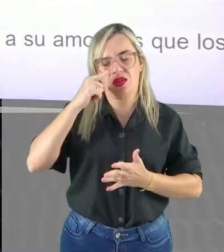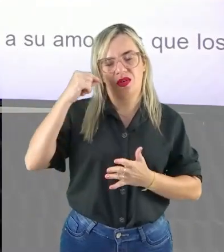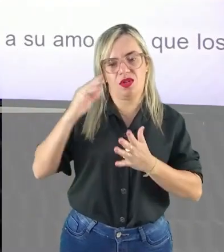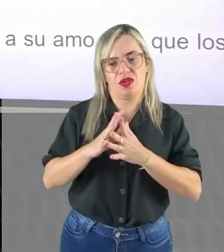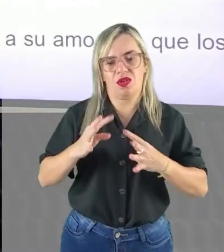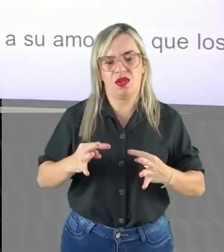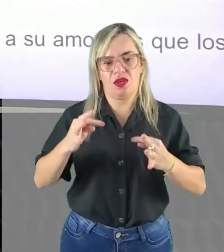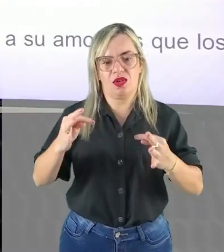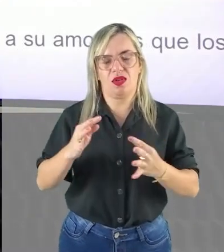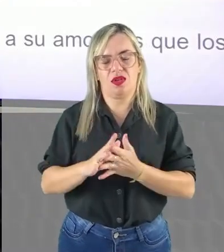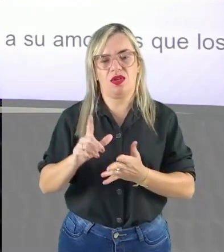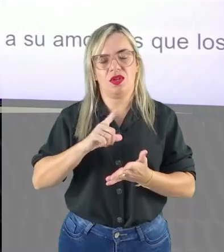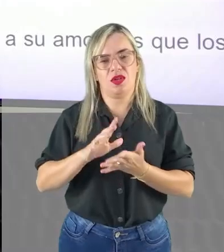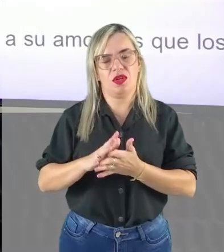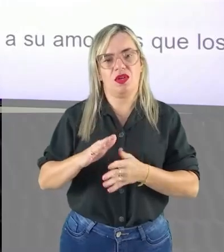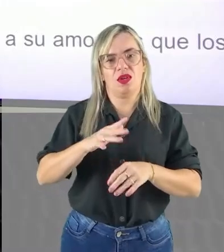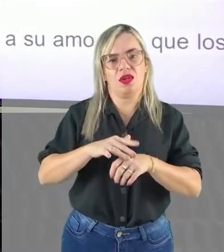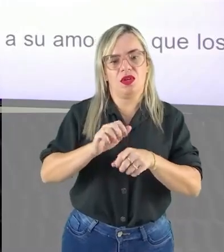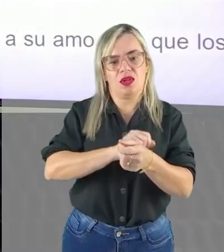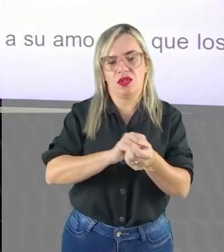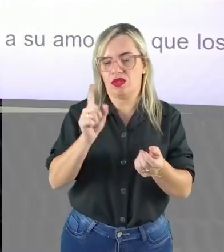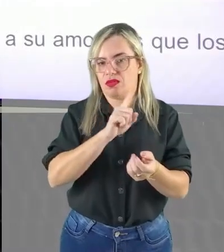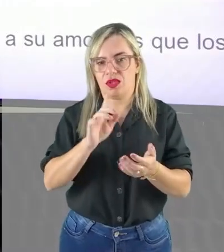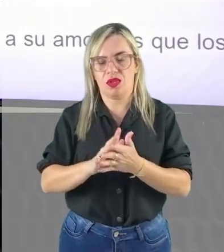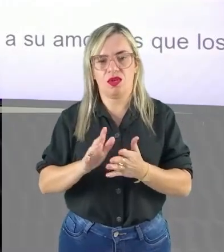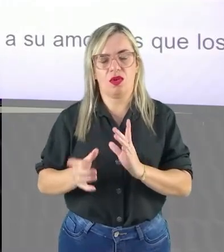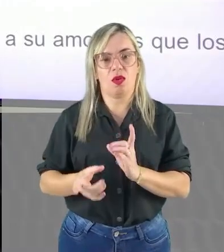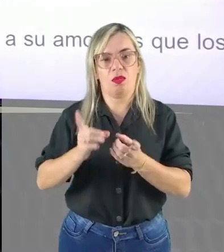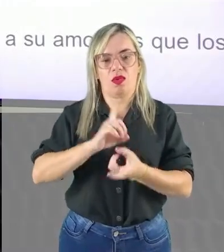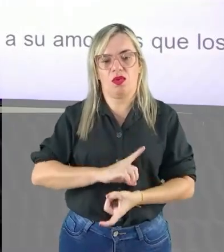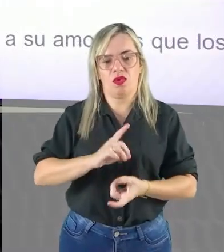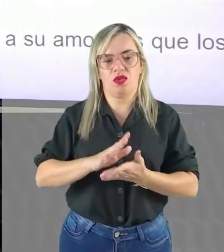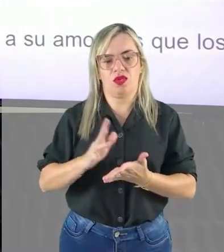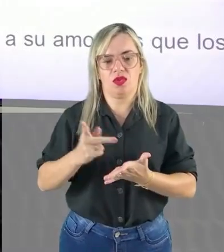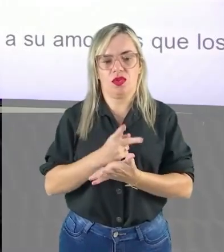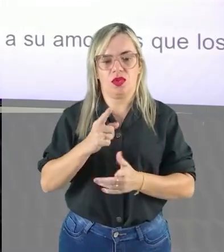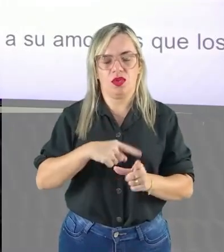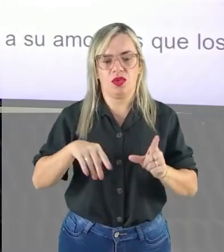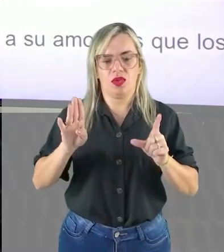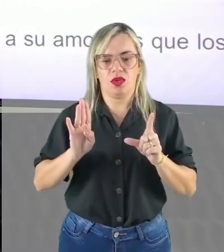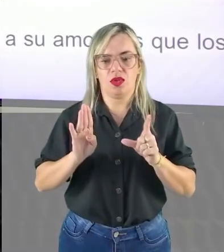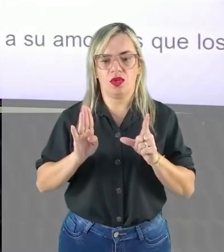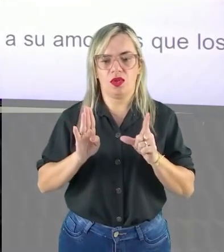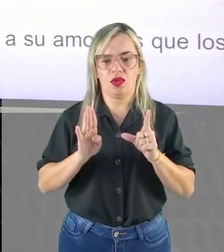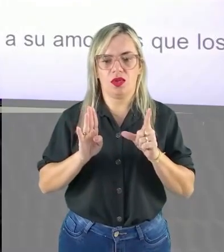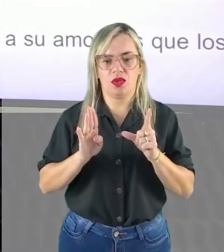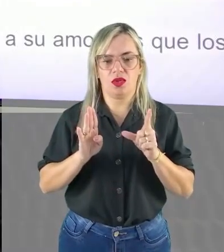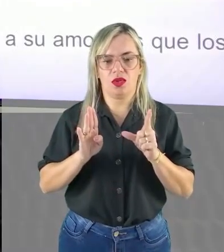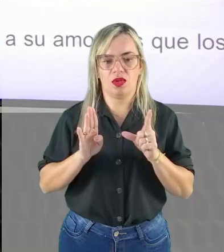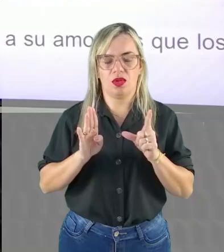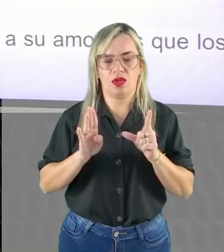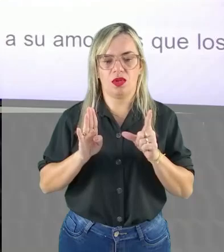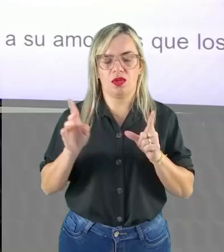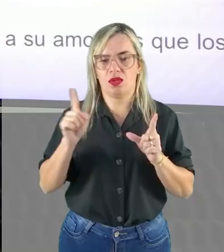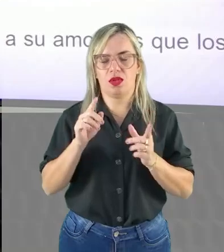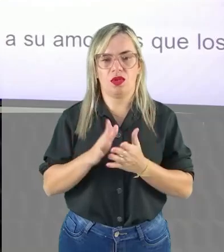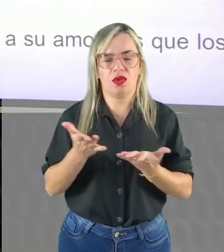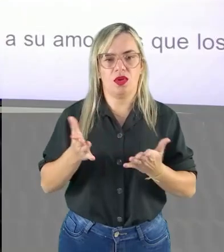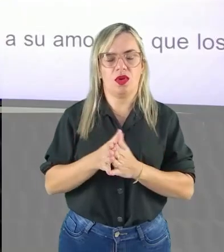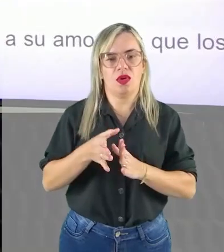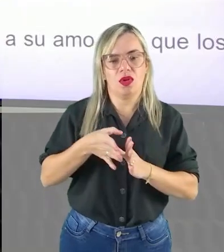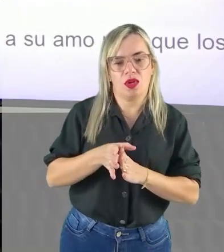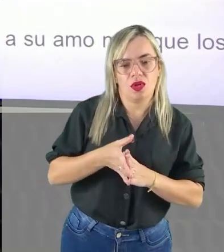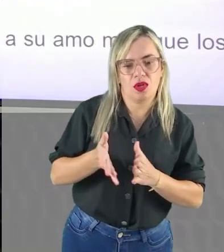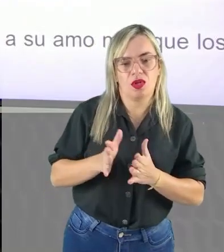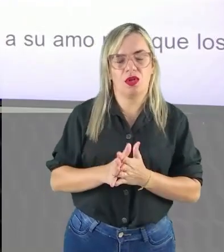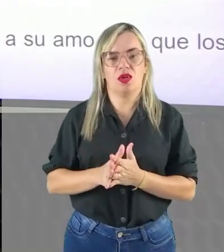alérgico e não pode ter um gato, a gente tem uma solução. Alternativa errada. Orientar ao leitor que os gatos eletrônicos dão muito trabalho? Não, ele fala